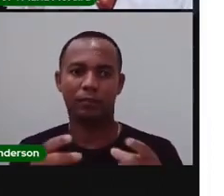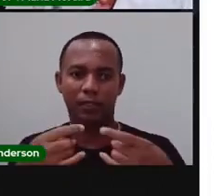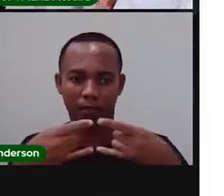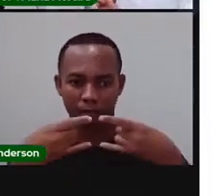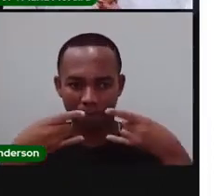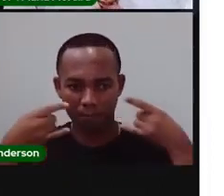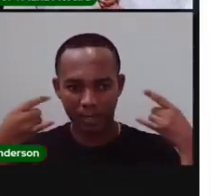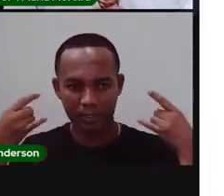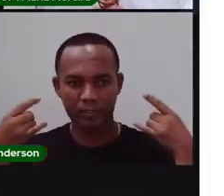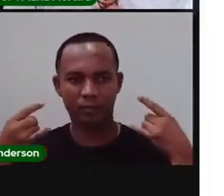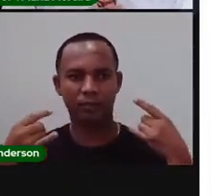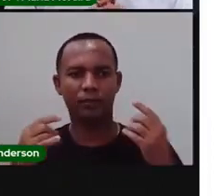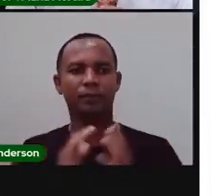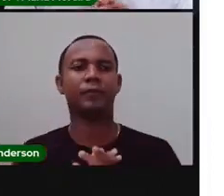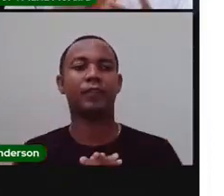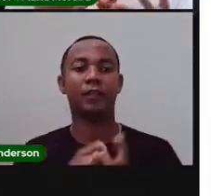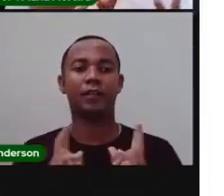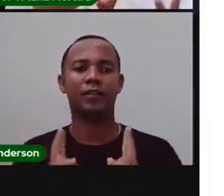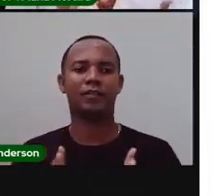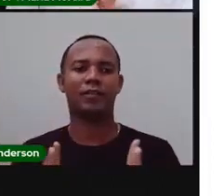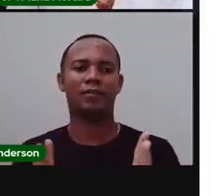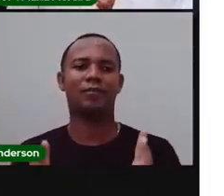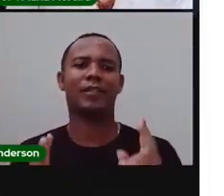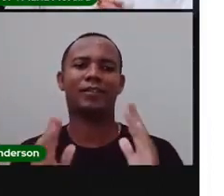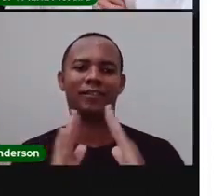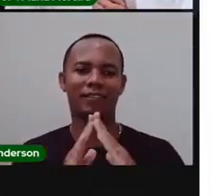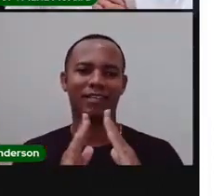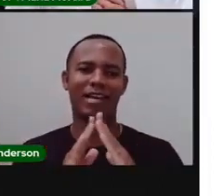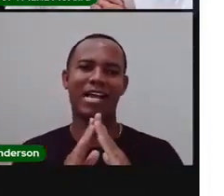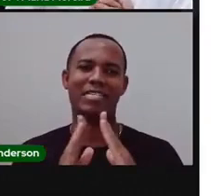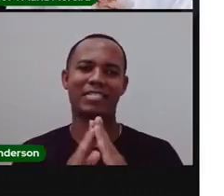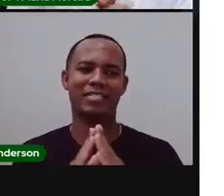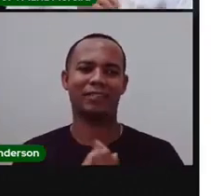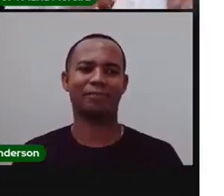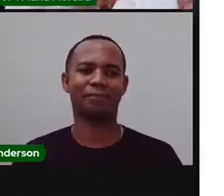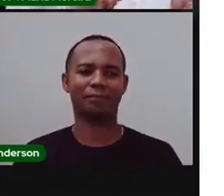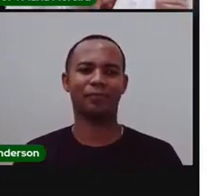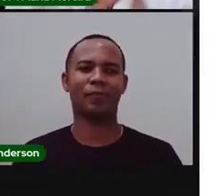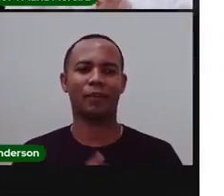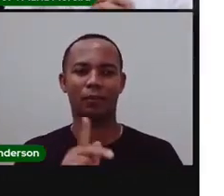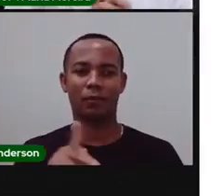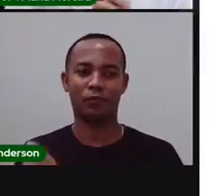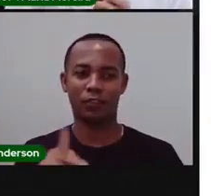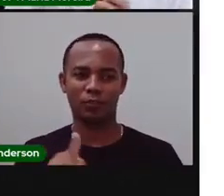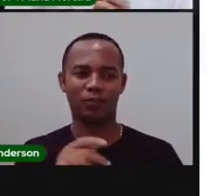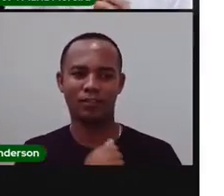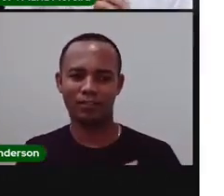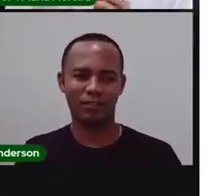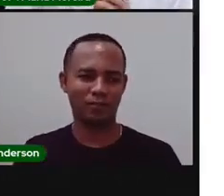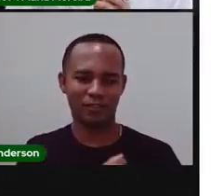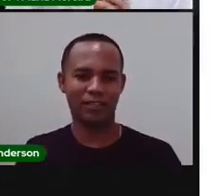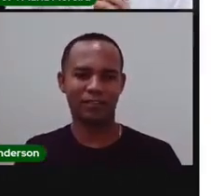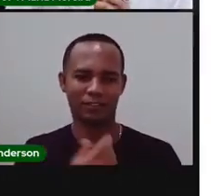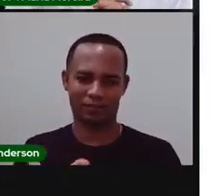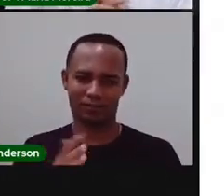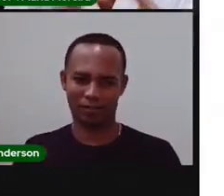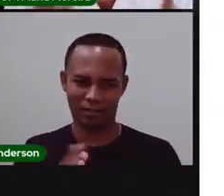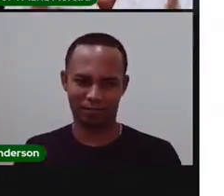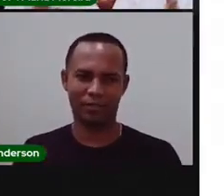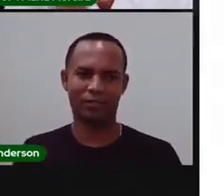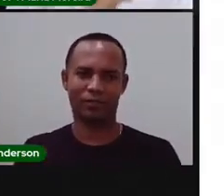tá? Fiquem bem guardadinhos, que a pró tá o quê? Morrendo de saudade. Anderson também tá morrendo de saudade de